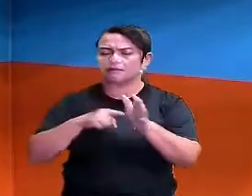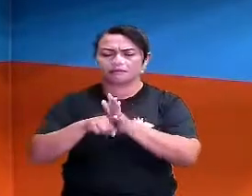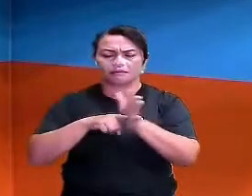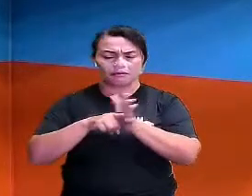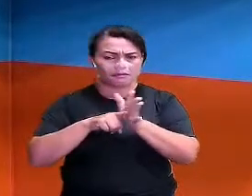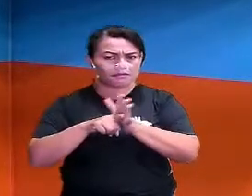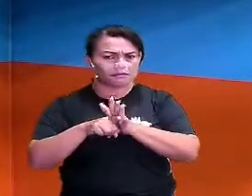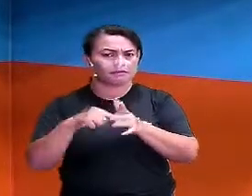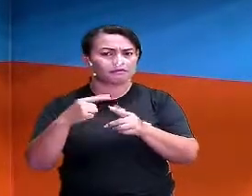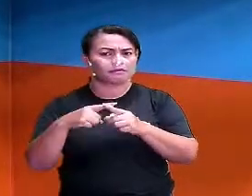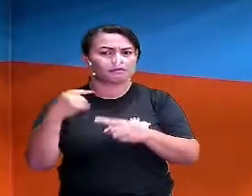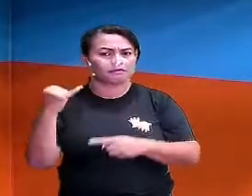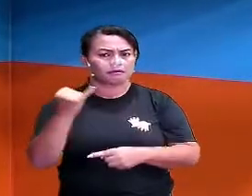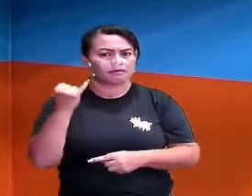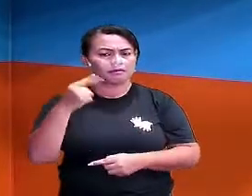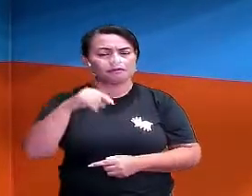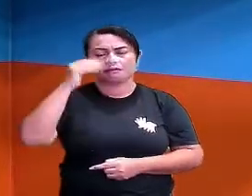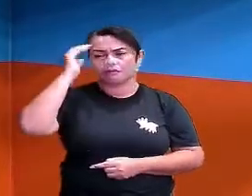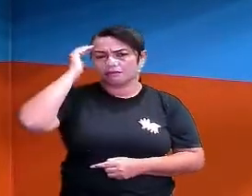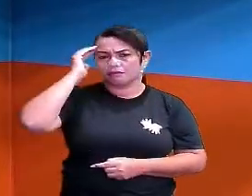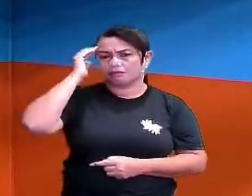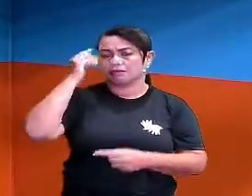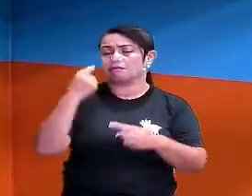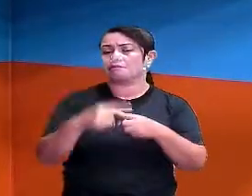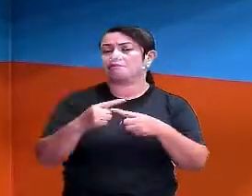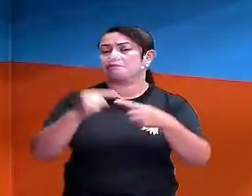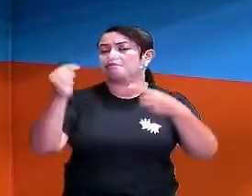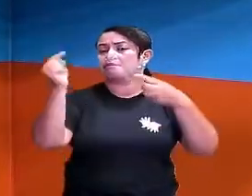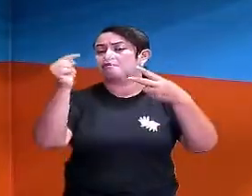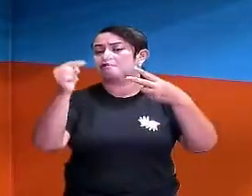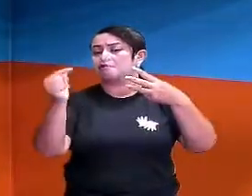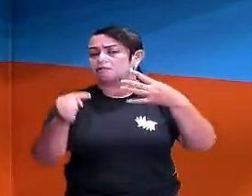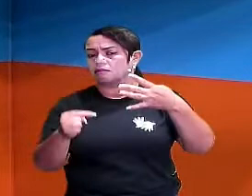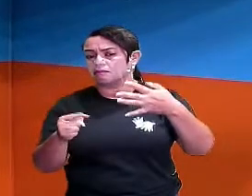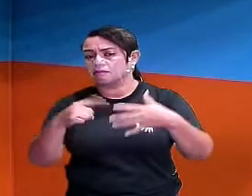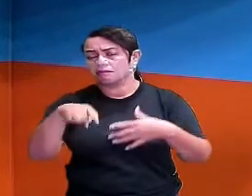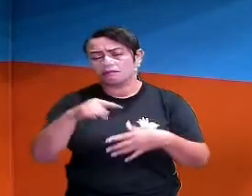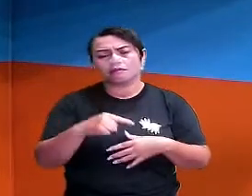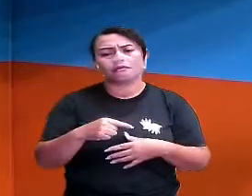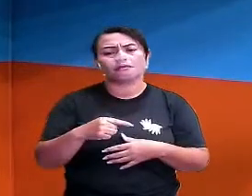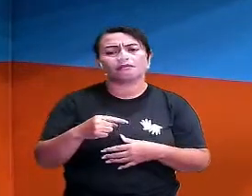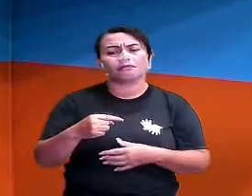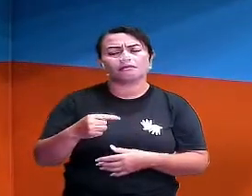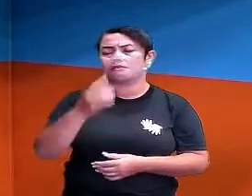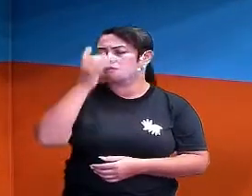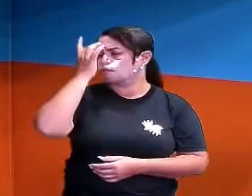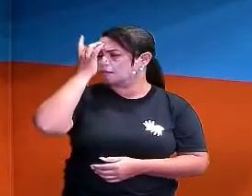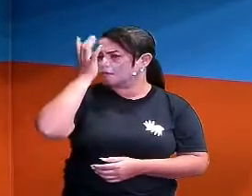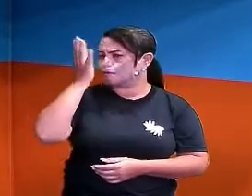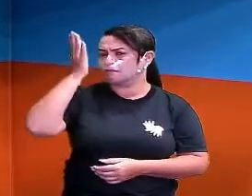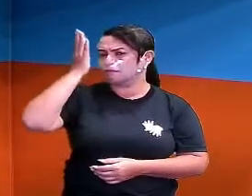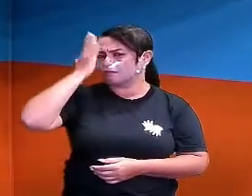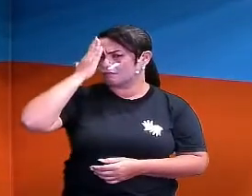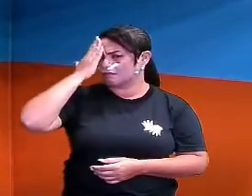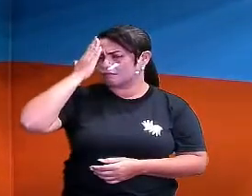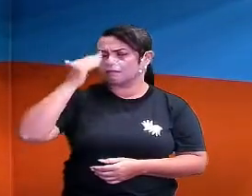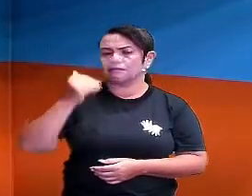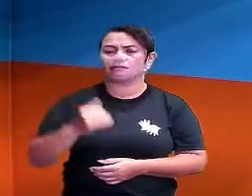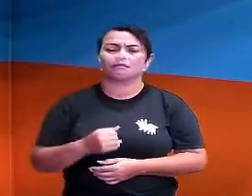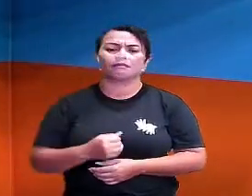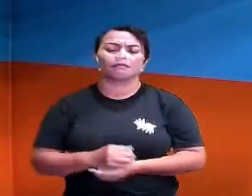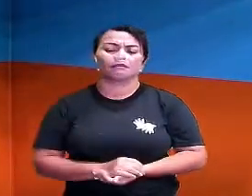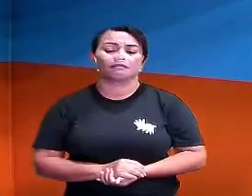porque é importante que você entenda o porquê de cada uma delas, para que fique mais fácil você entender o que está sendo